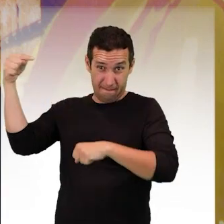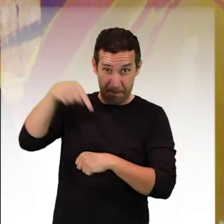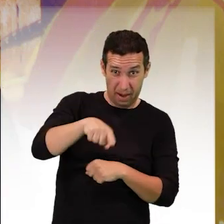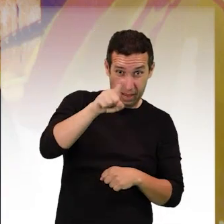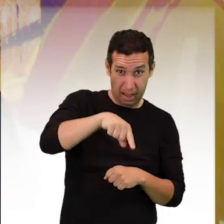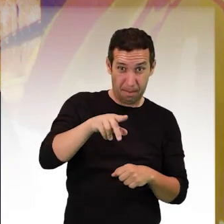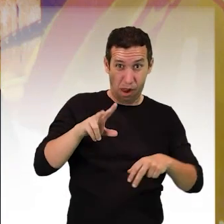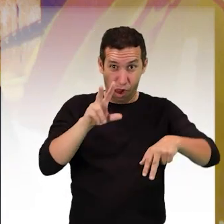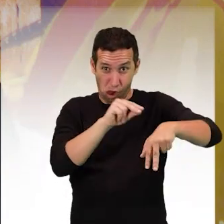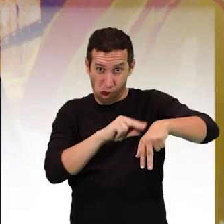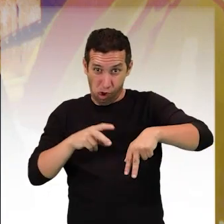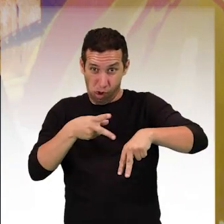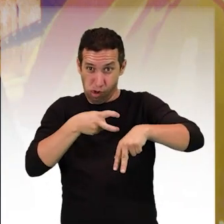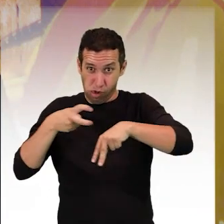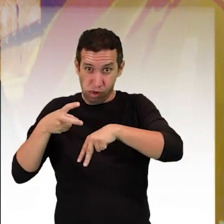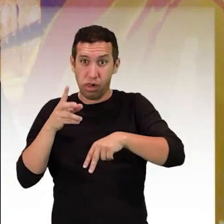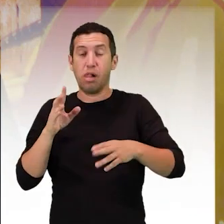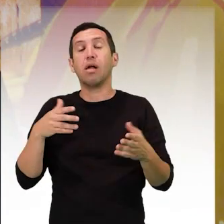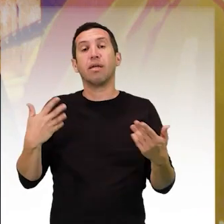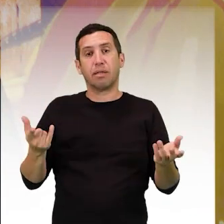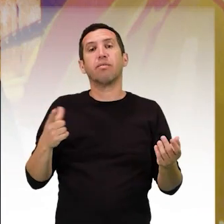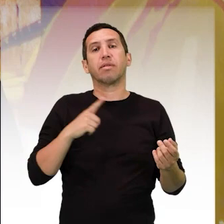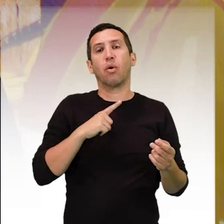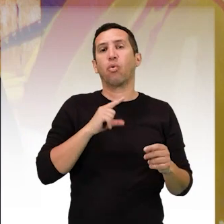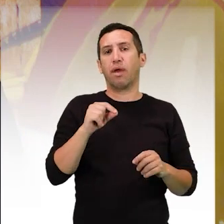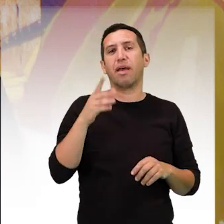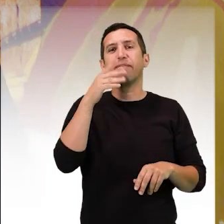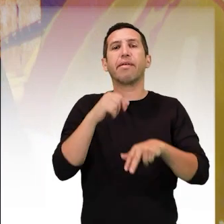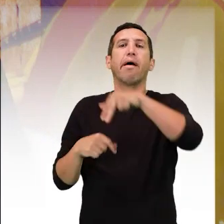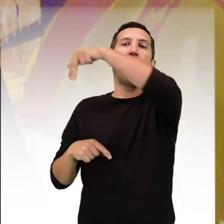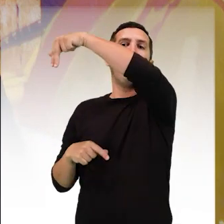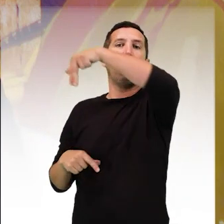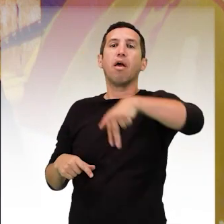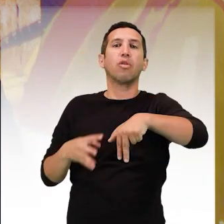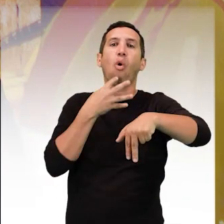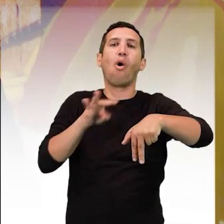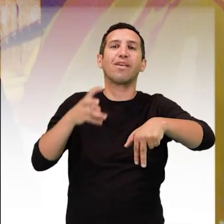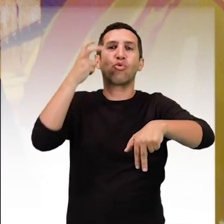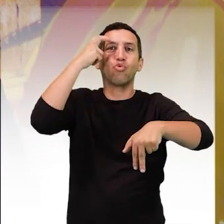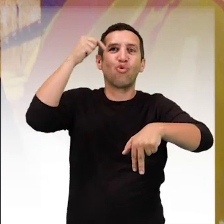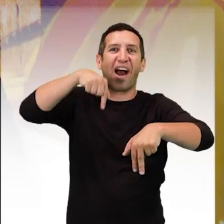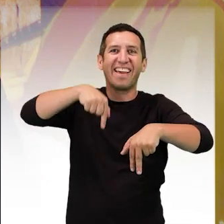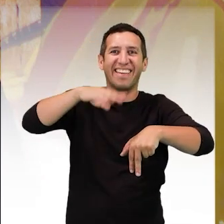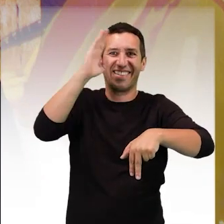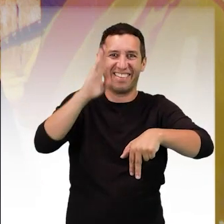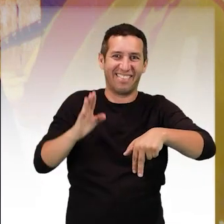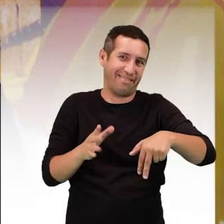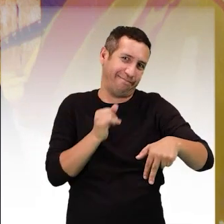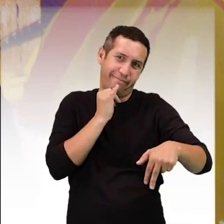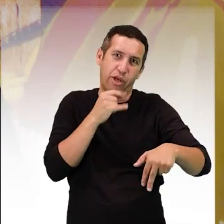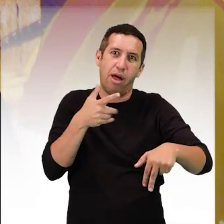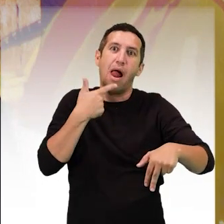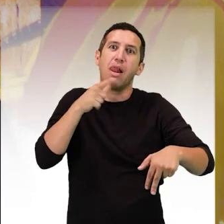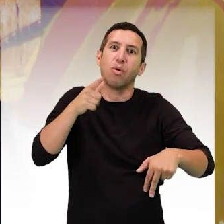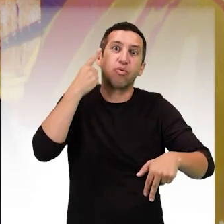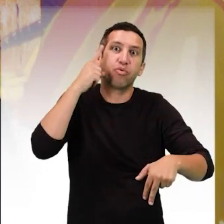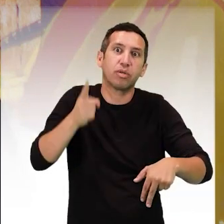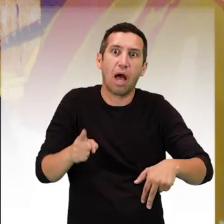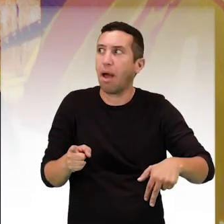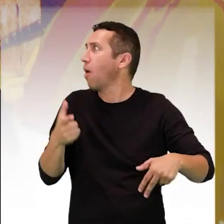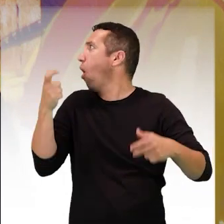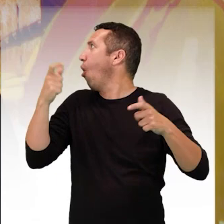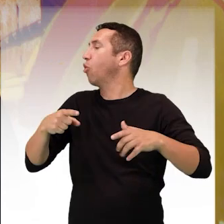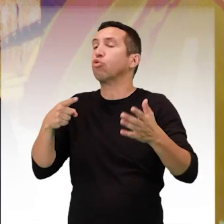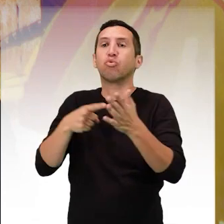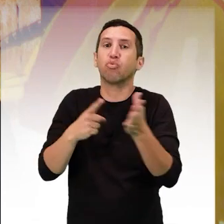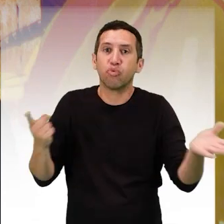várias vulnerabilidades, né? Primeiro, da própria situação que leva ela a migrar, que já deixa ela mais vulnerável. Depois, que ela não conhece a cultura do